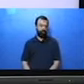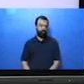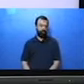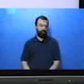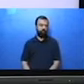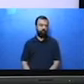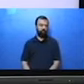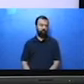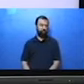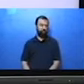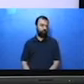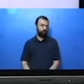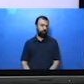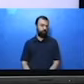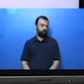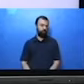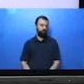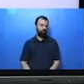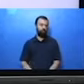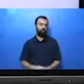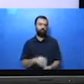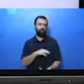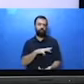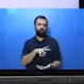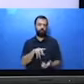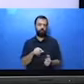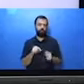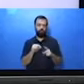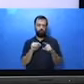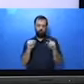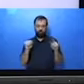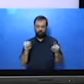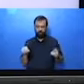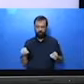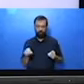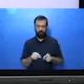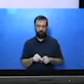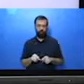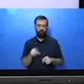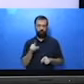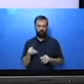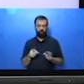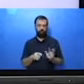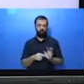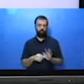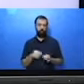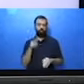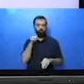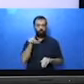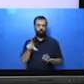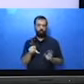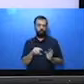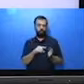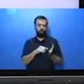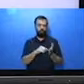20 lados. Então, todas essas formas são possíveis de representar no plano.